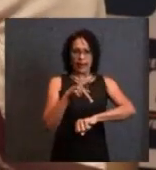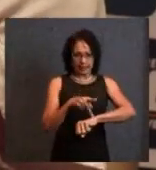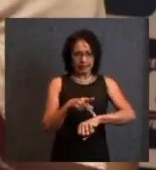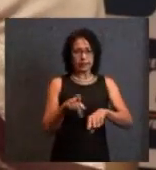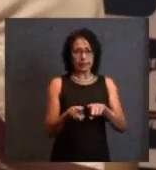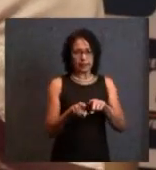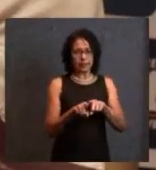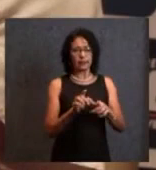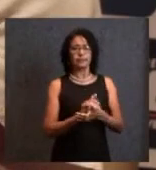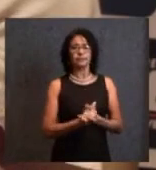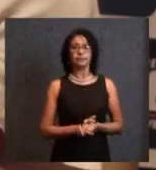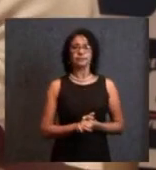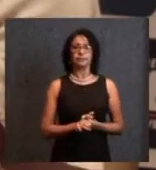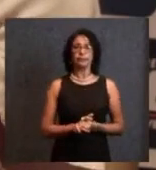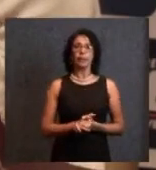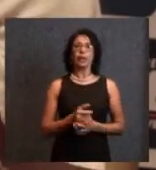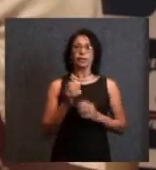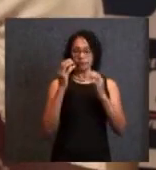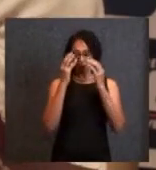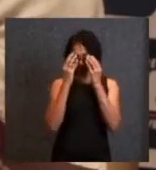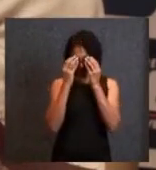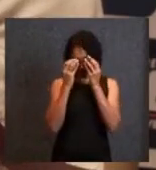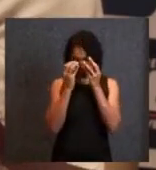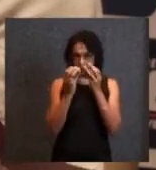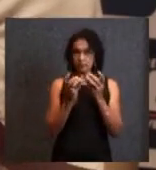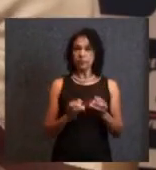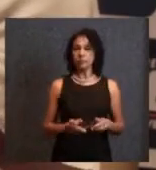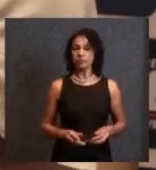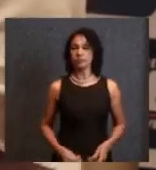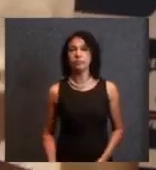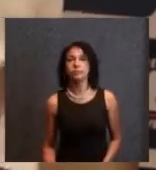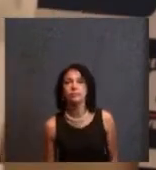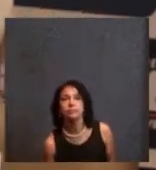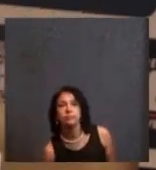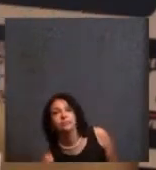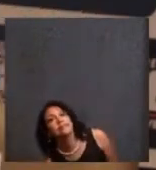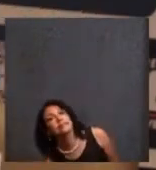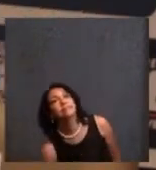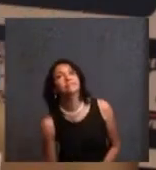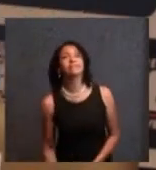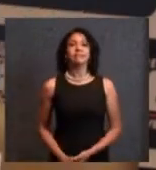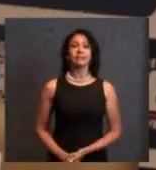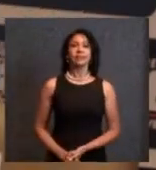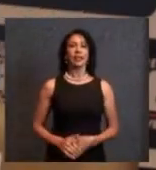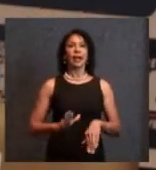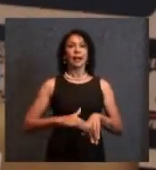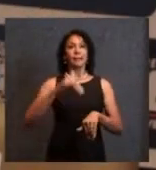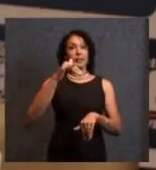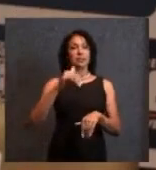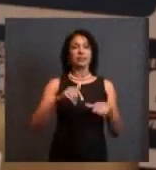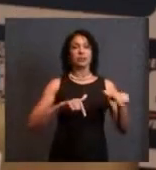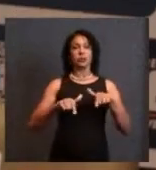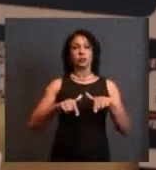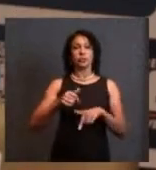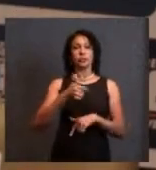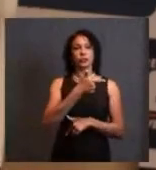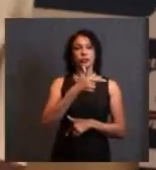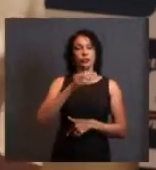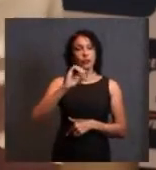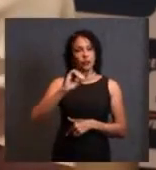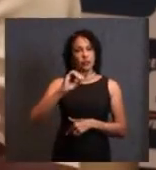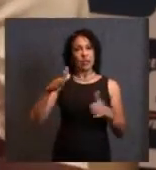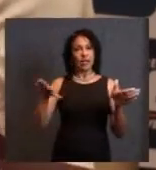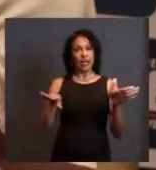Nós tivemos algumas situações para justificar a ampliação do quadro. Uma delas é o aumento da jornada de 20 para 25